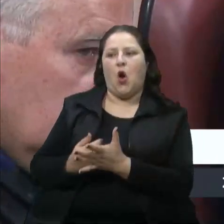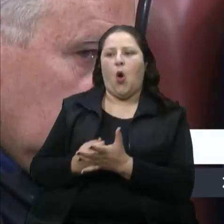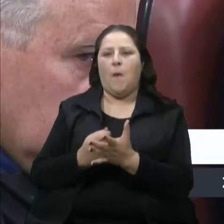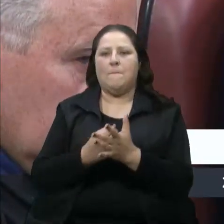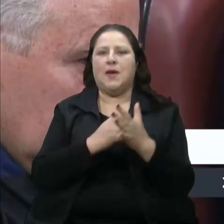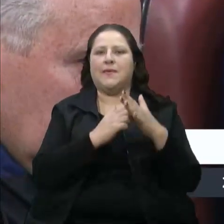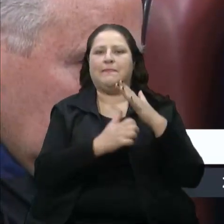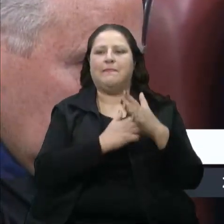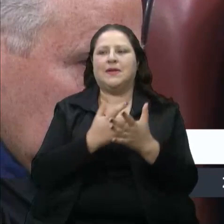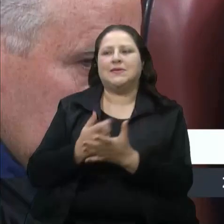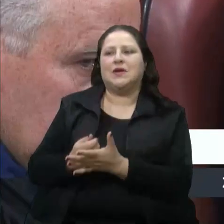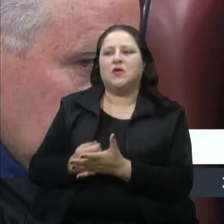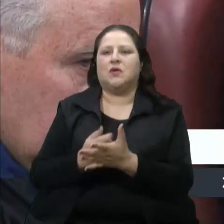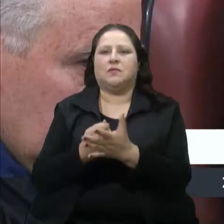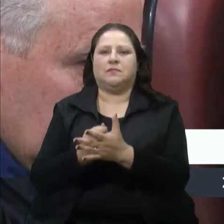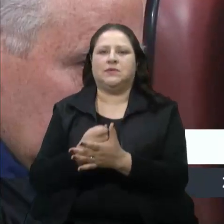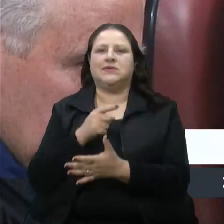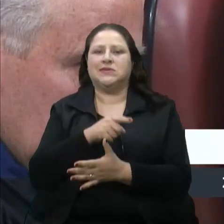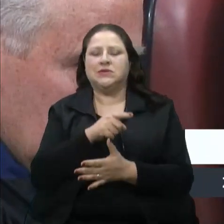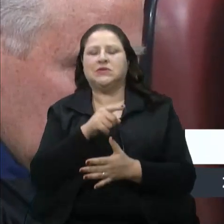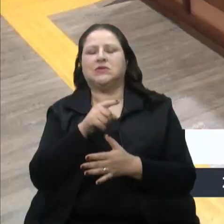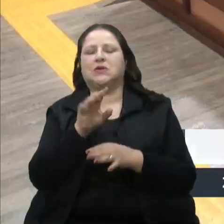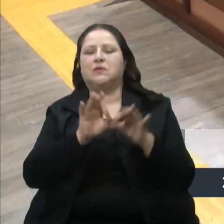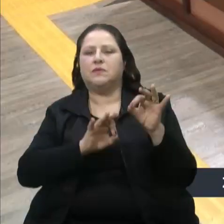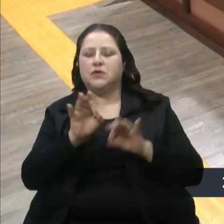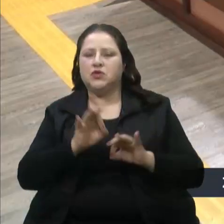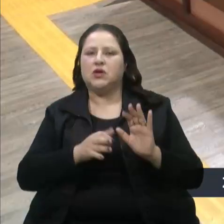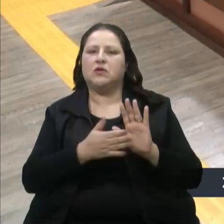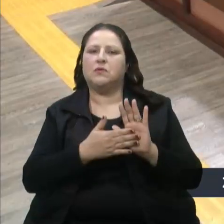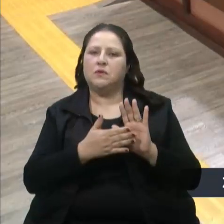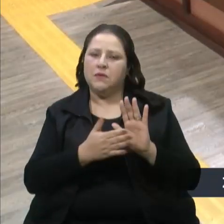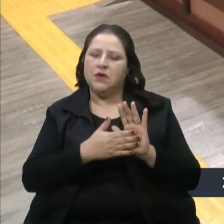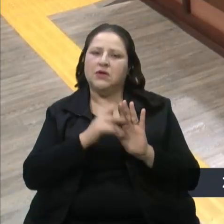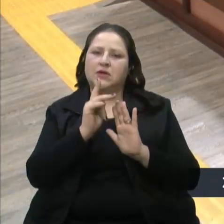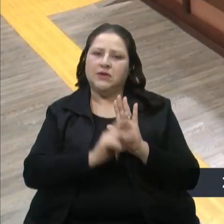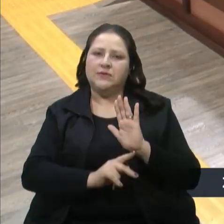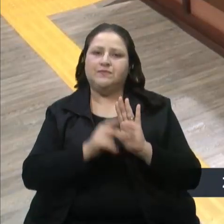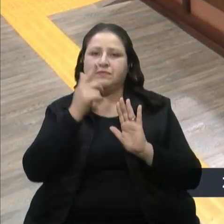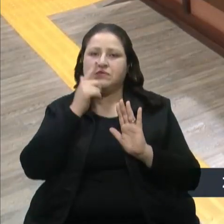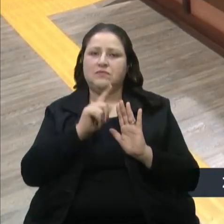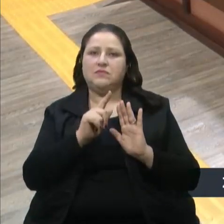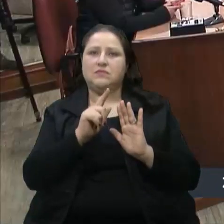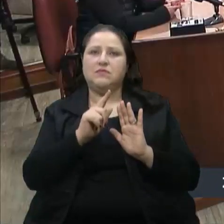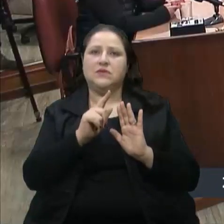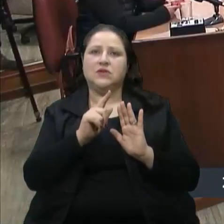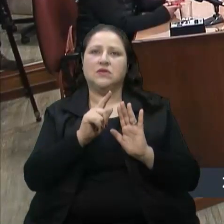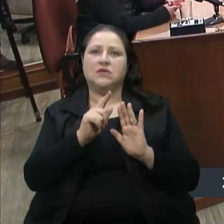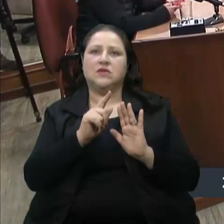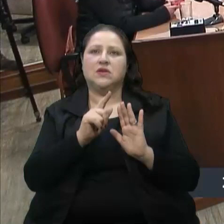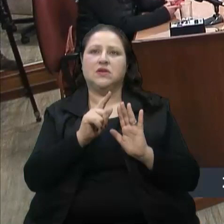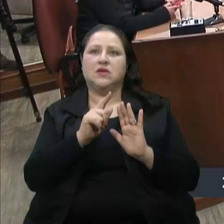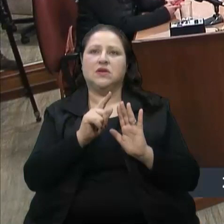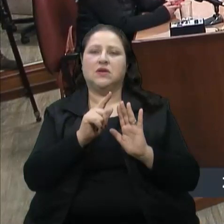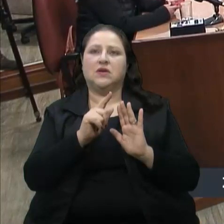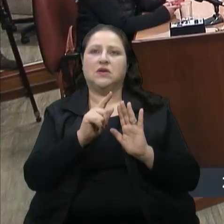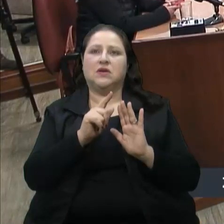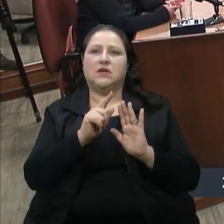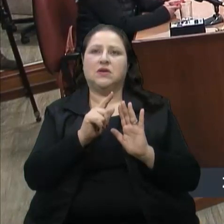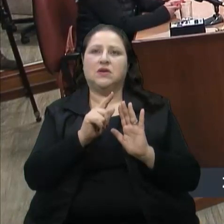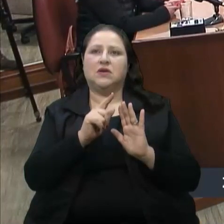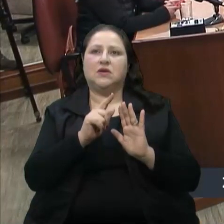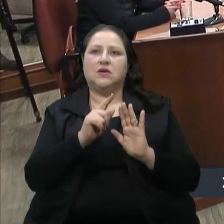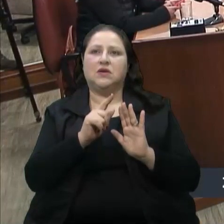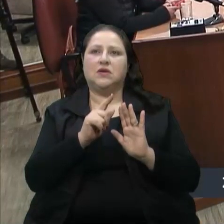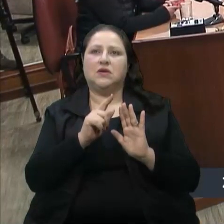proporciona que isso realmente seja fiscalizado. Parabéns. Senhor presidente, peço a gentileza de ceder o meu grande expediente ao vereador Adriano Bressan